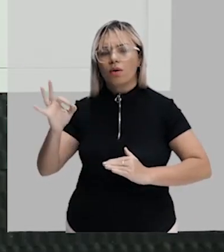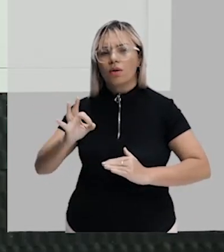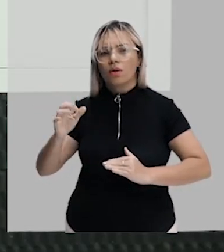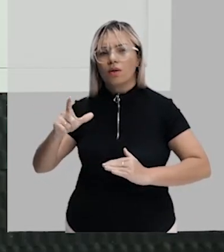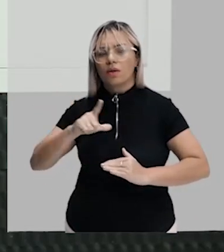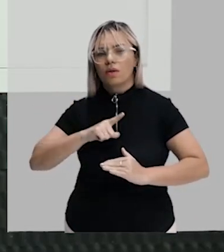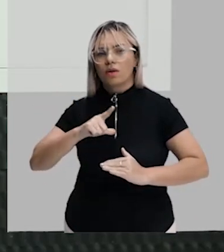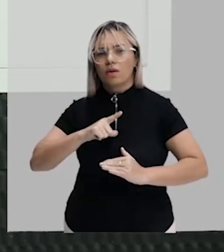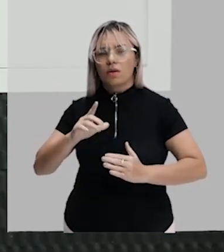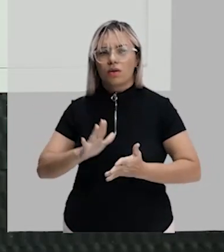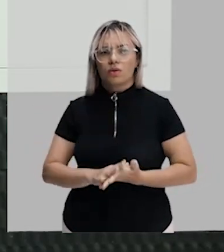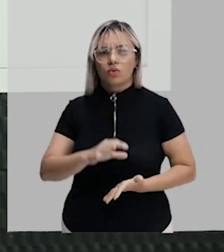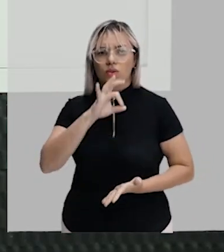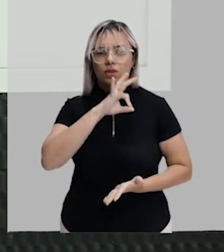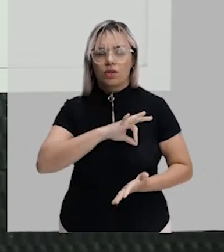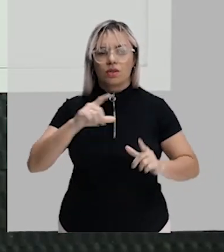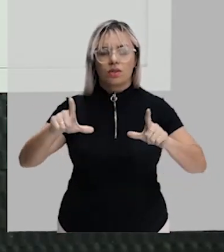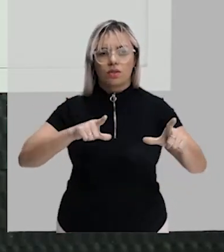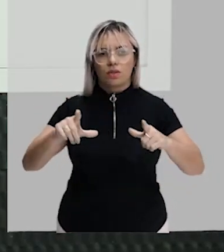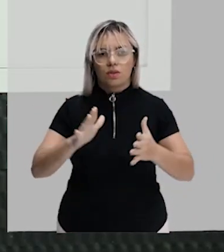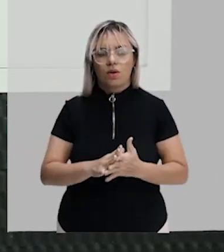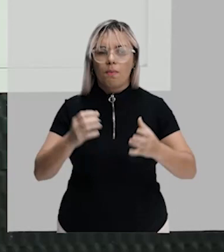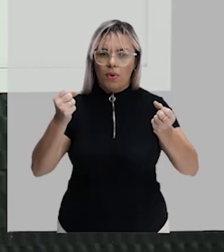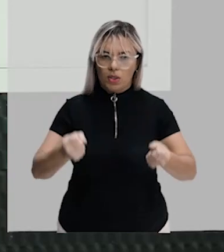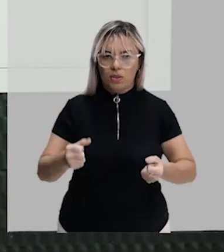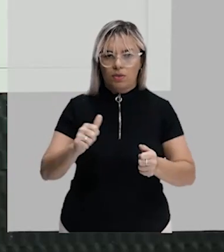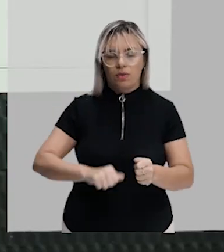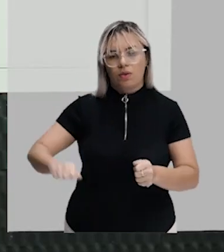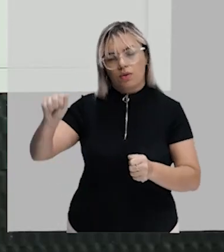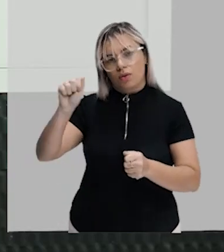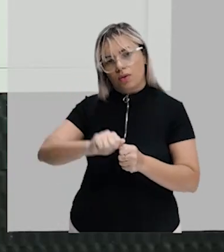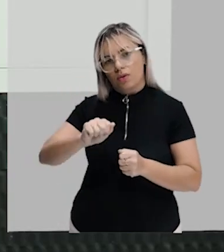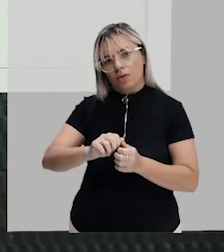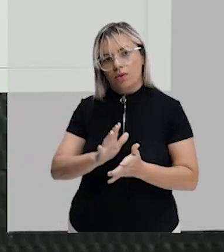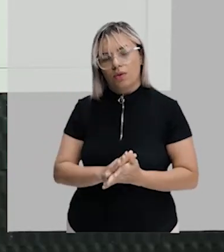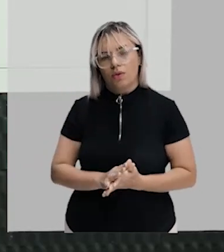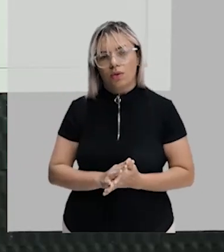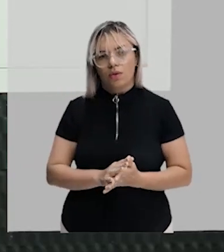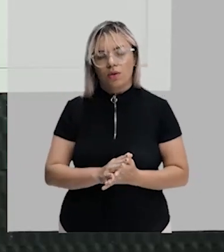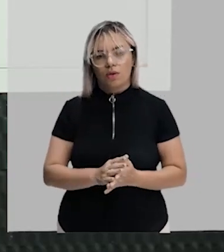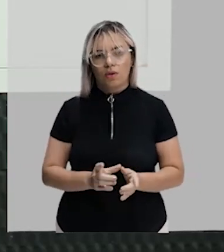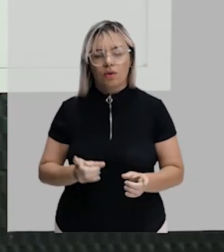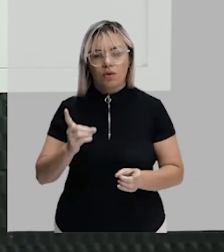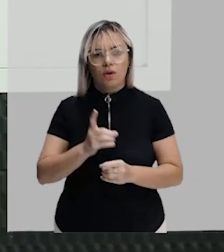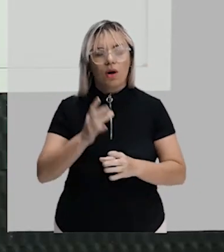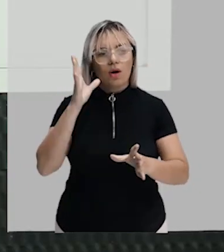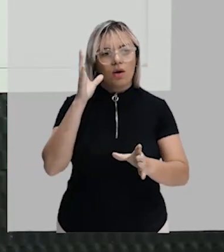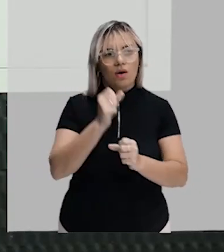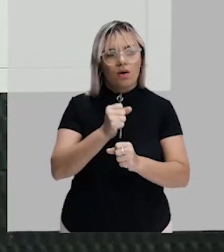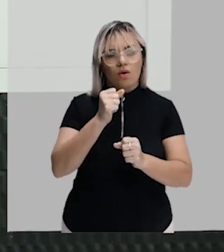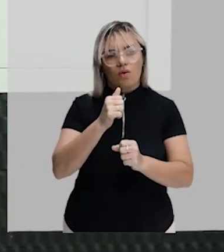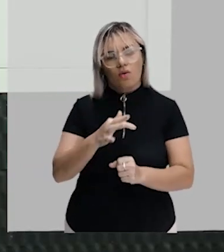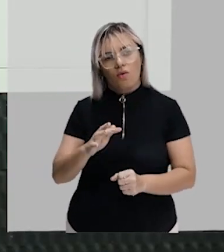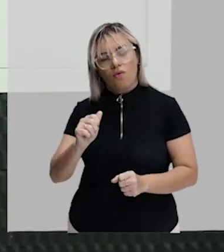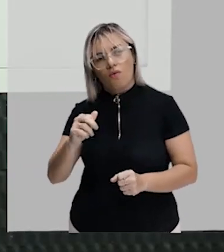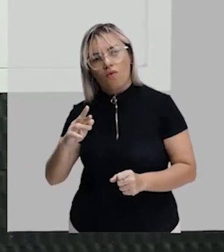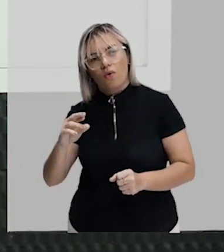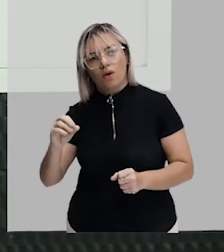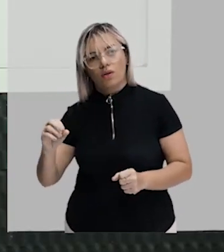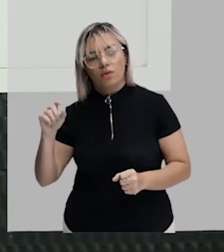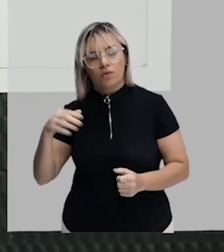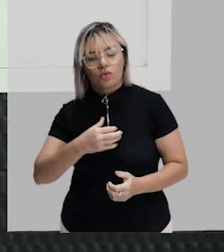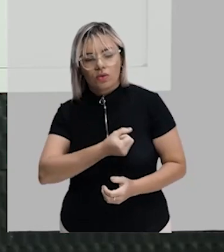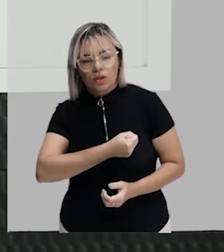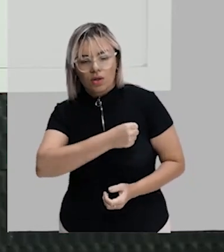houve. Ora, turma, a gente pode fazer isso aí descobrindo quem é o fator de atualização.